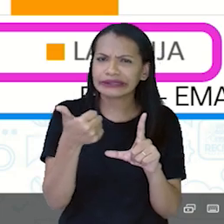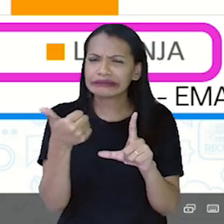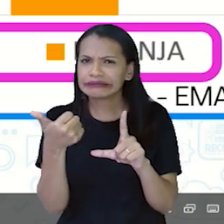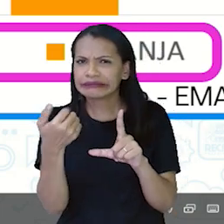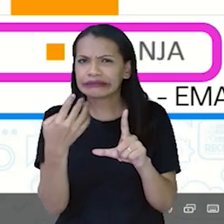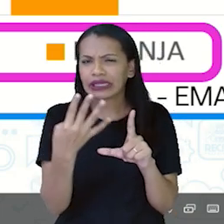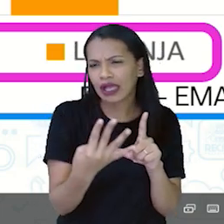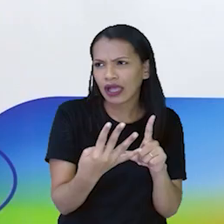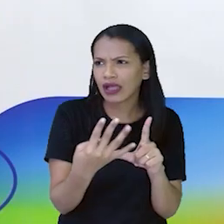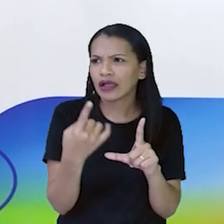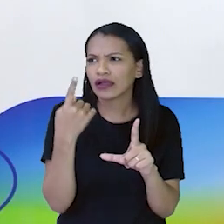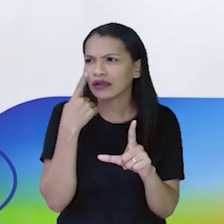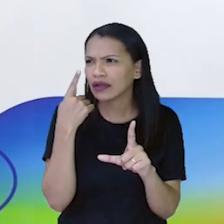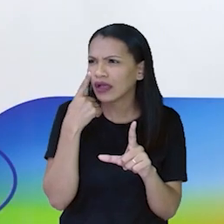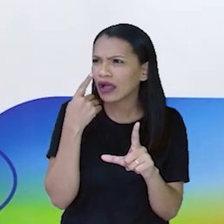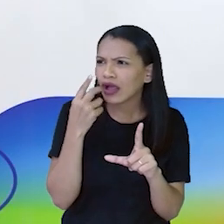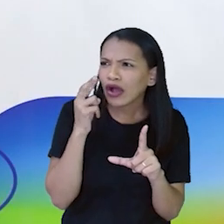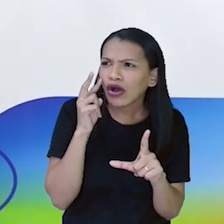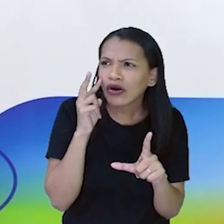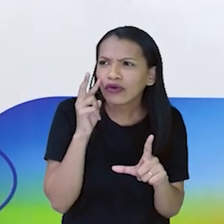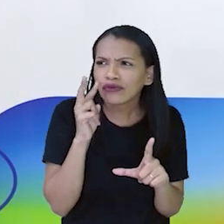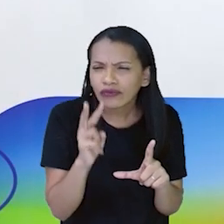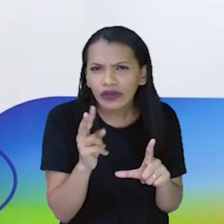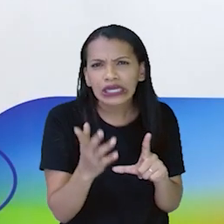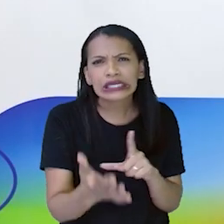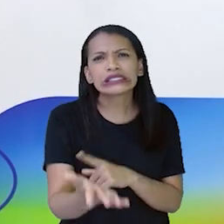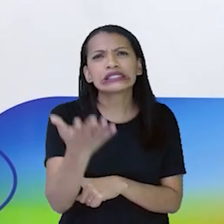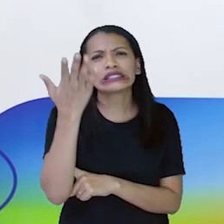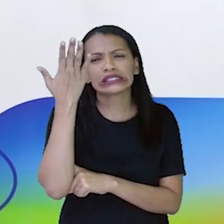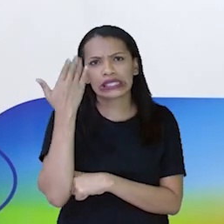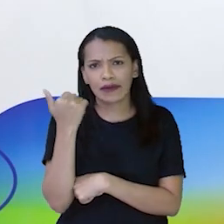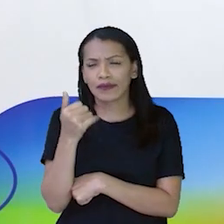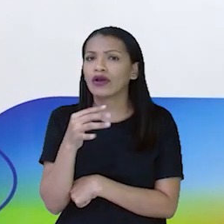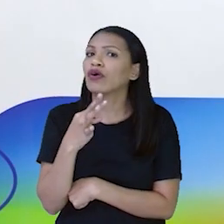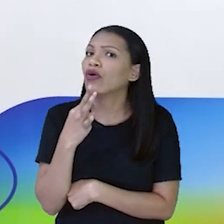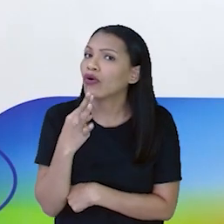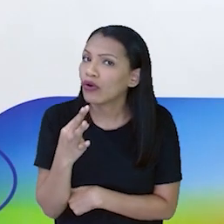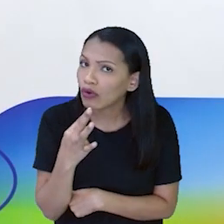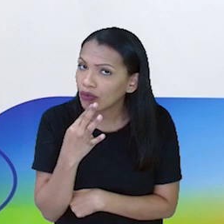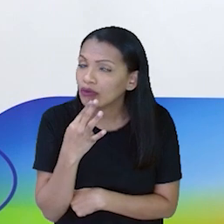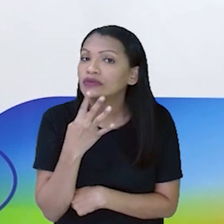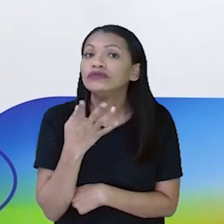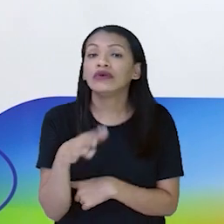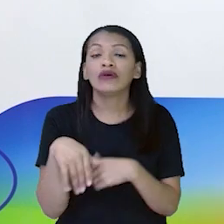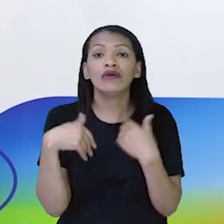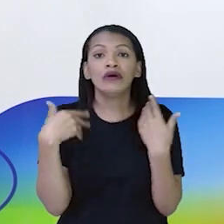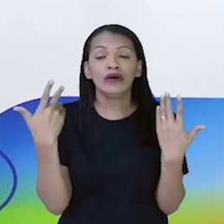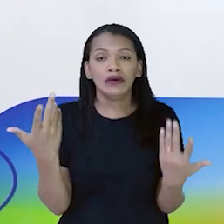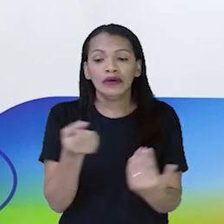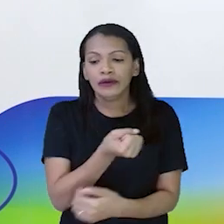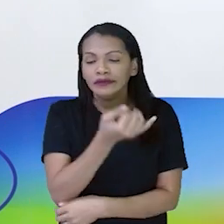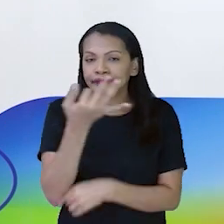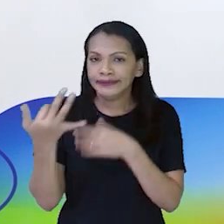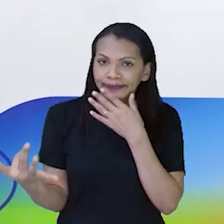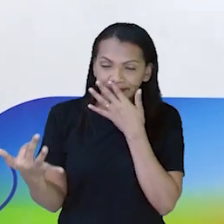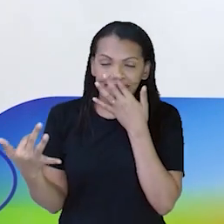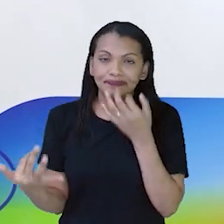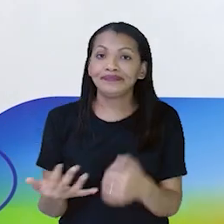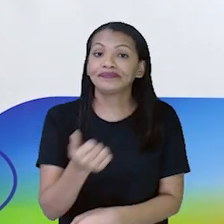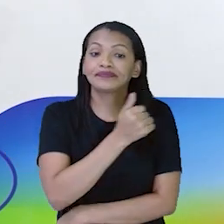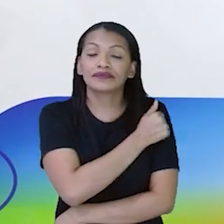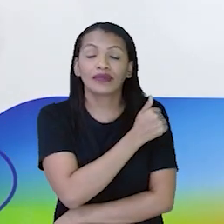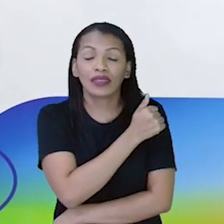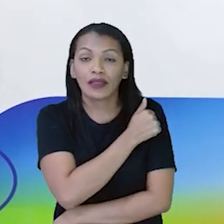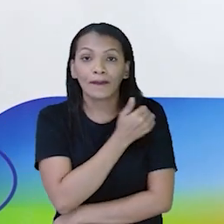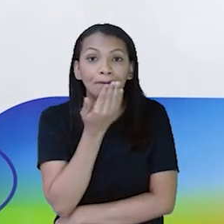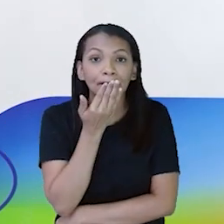gente não está conseguindo ver, mas a gente sabe porque a gente conhece dos números. Então, quantos estudantes preferem o